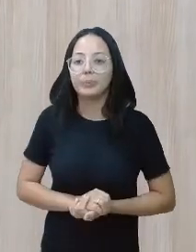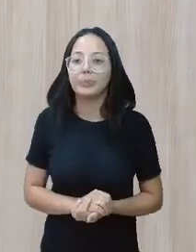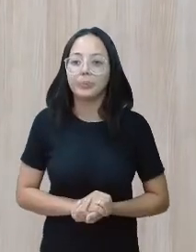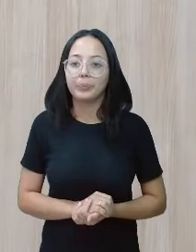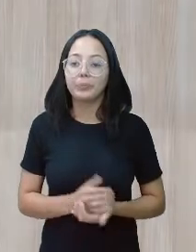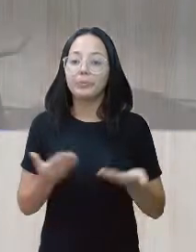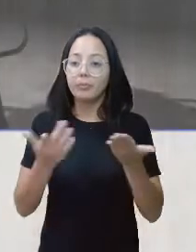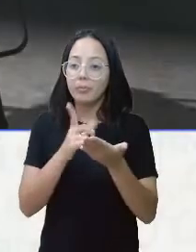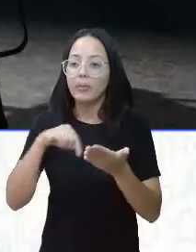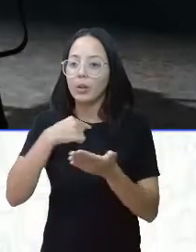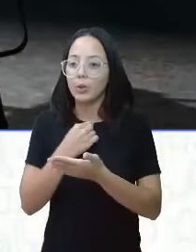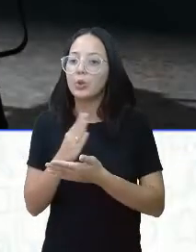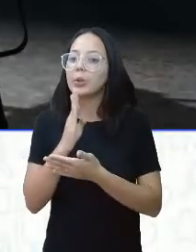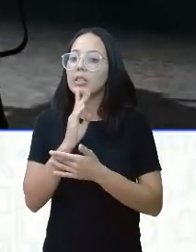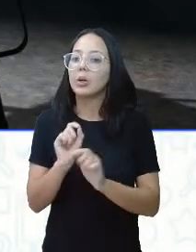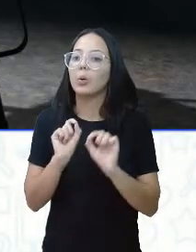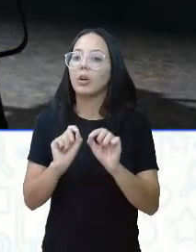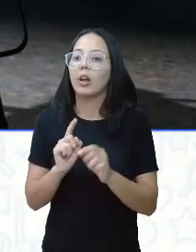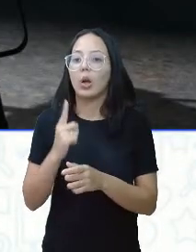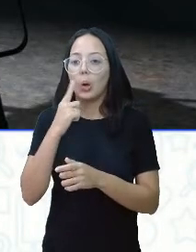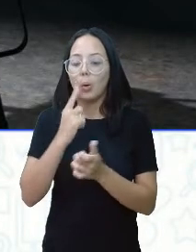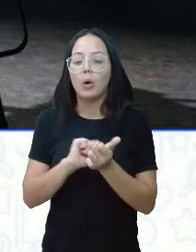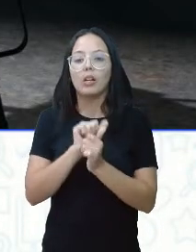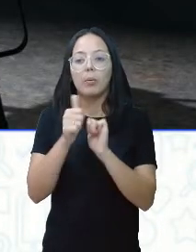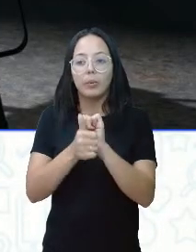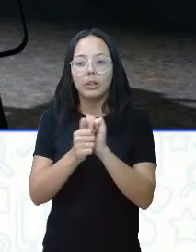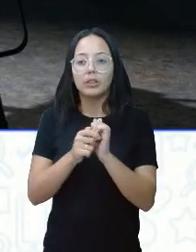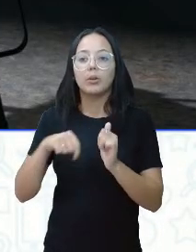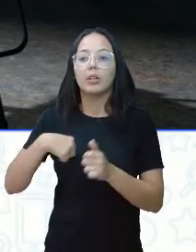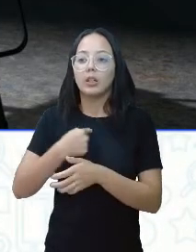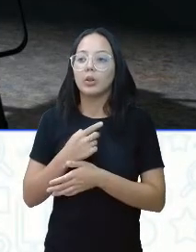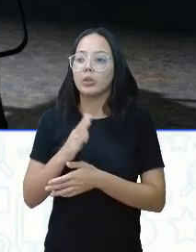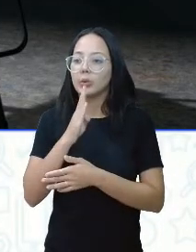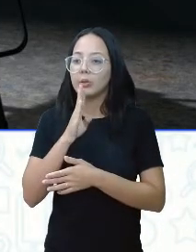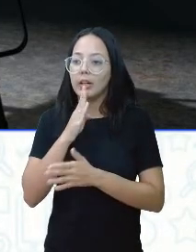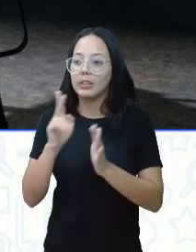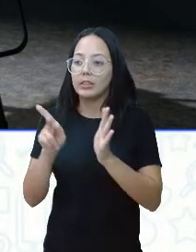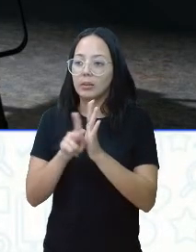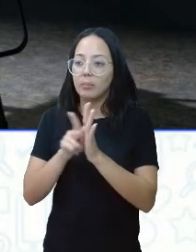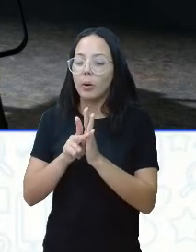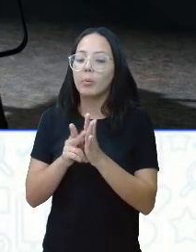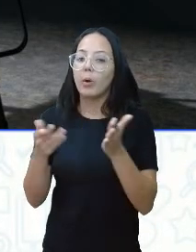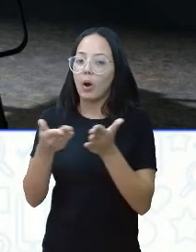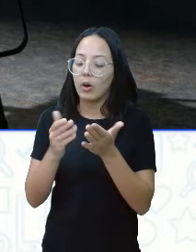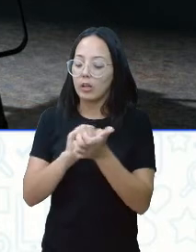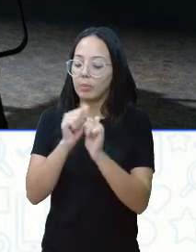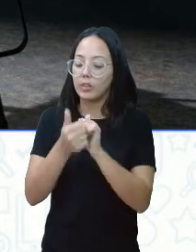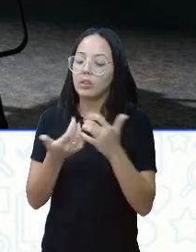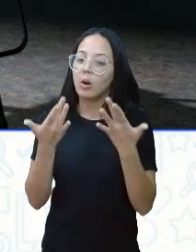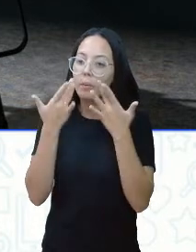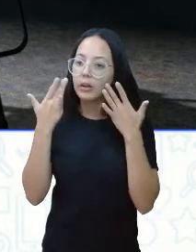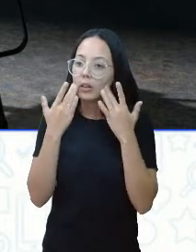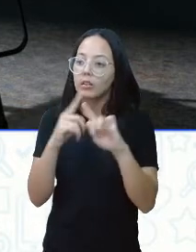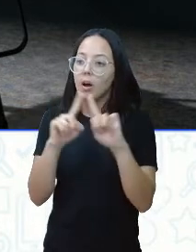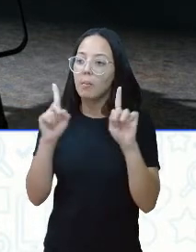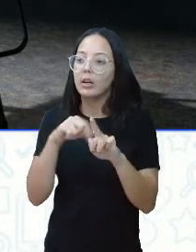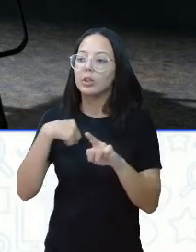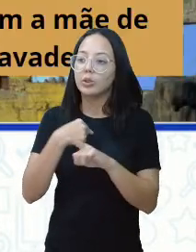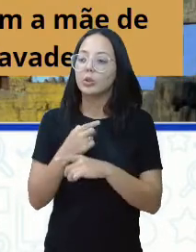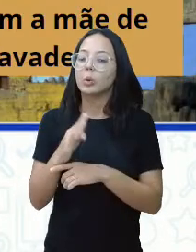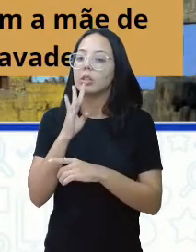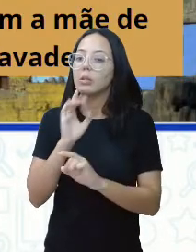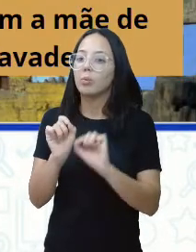Vamos conhecer uma dessas adaptações, que a gente tem da narrativa para o teatro, mas antes a gente precisa conhecer uma